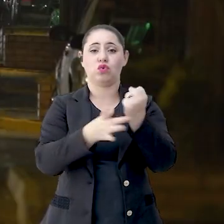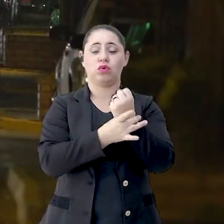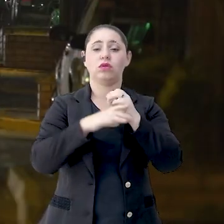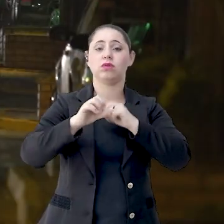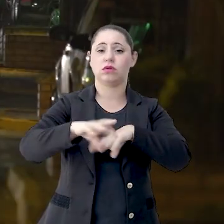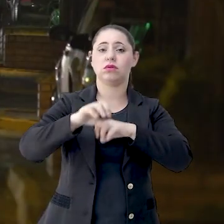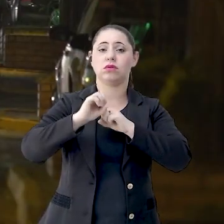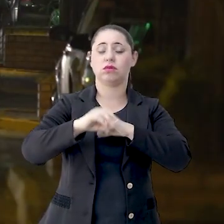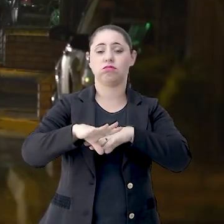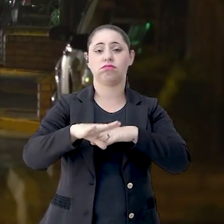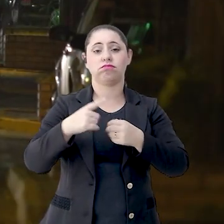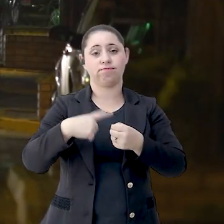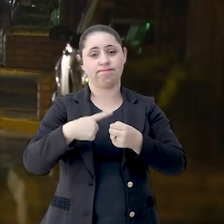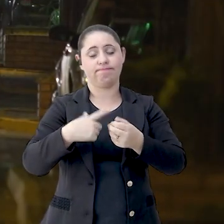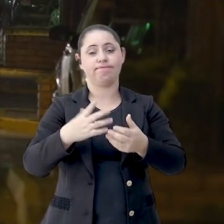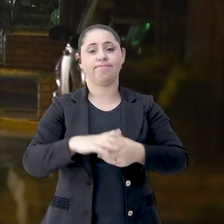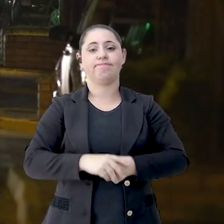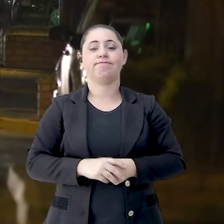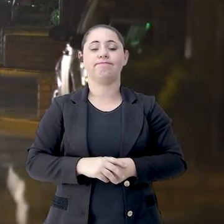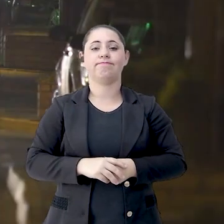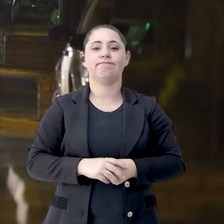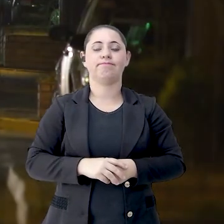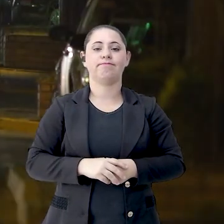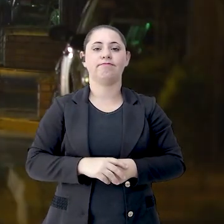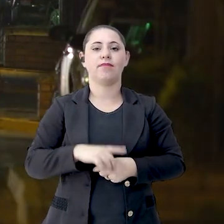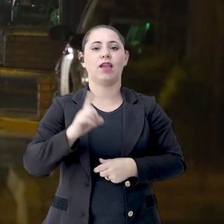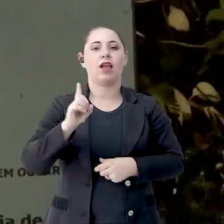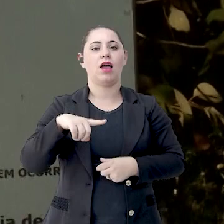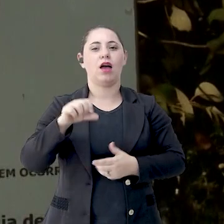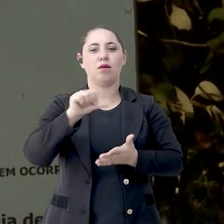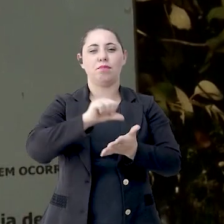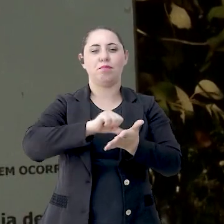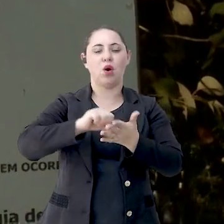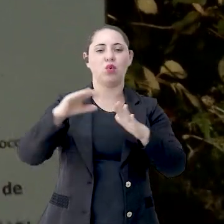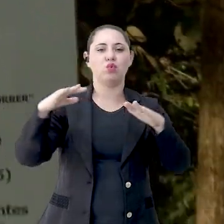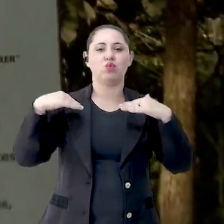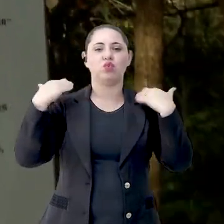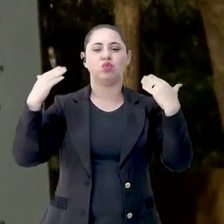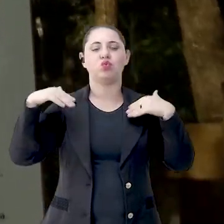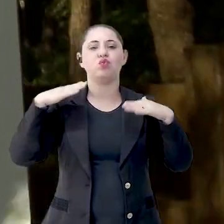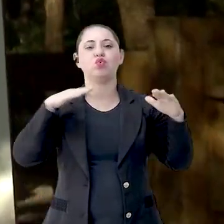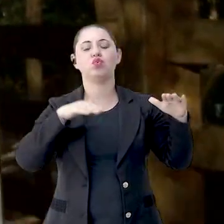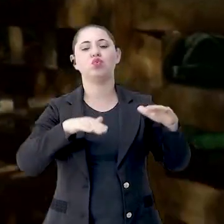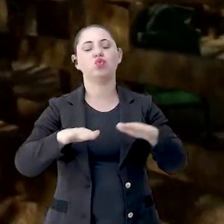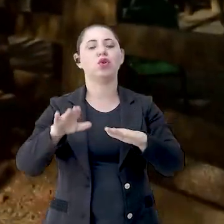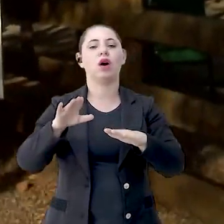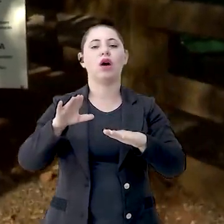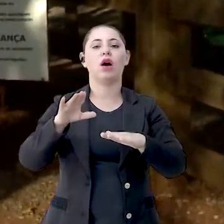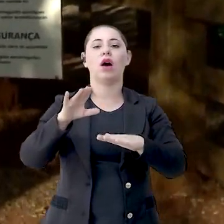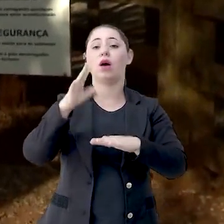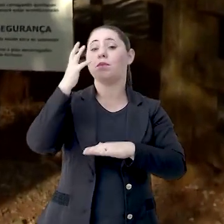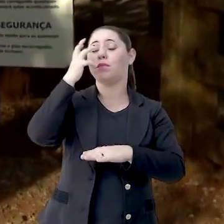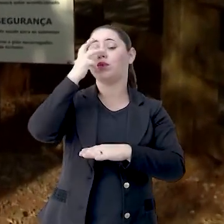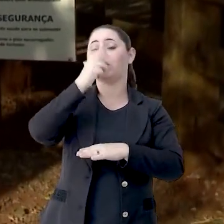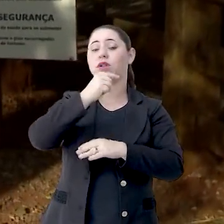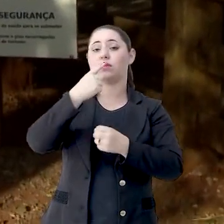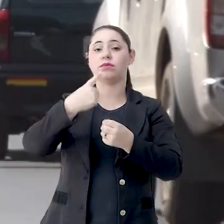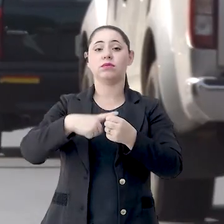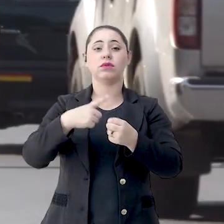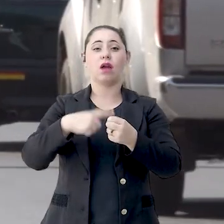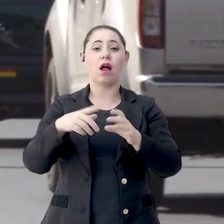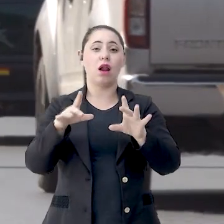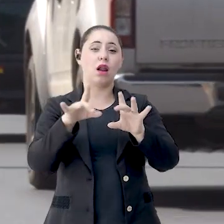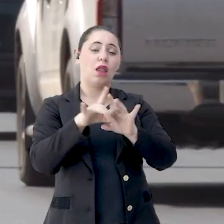o principal município que integra o complexo turístico do Parque Nacional da Serra da Bodoquena. Atualmente, a